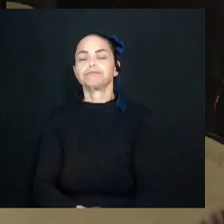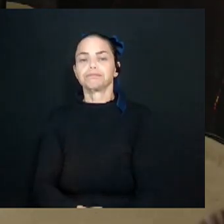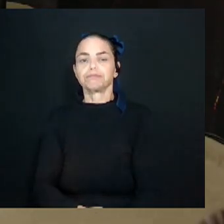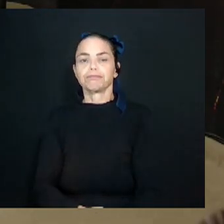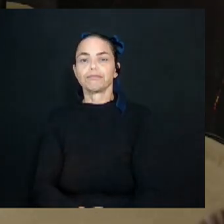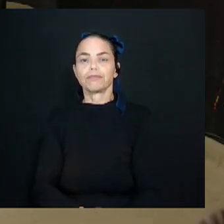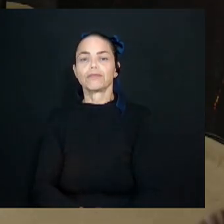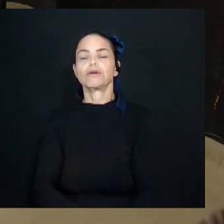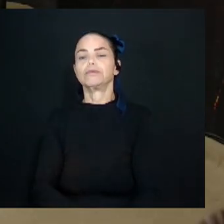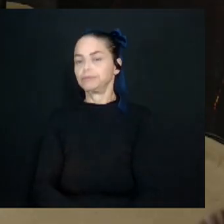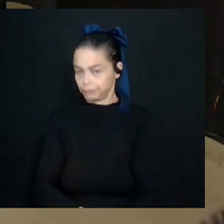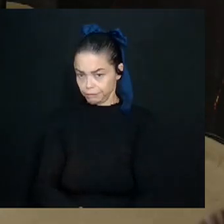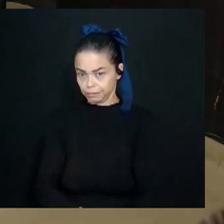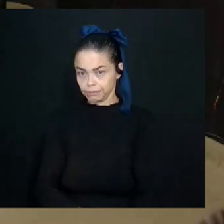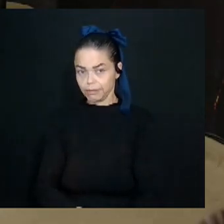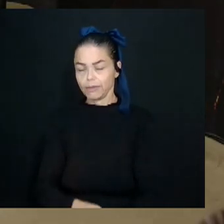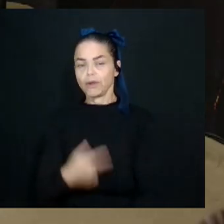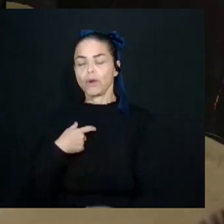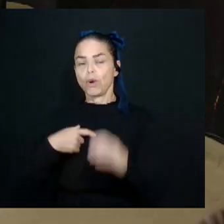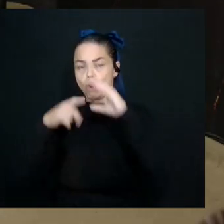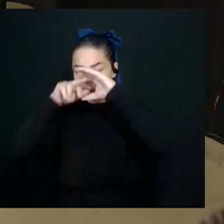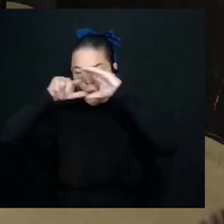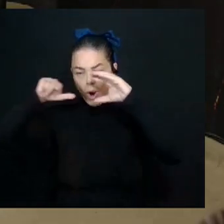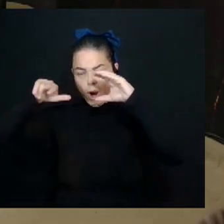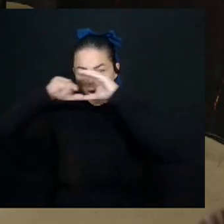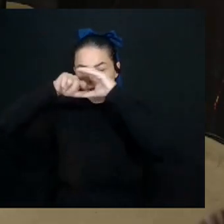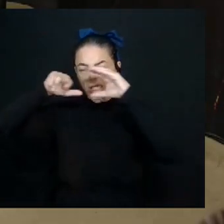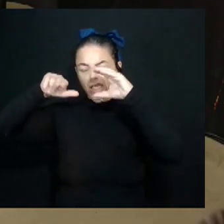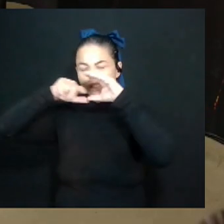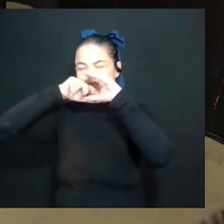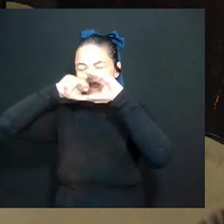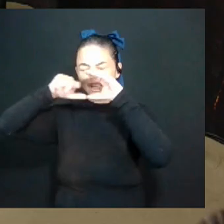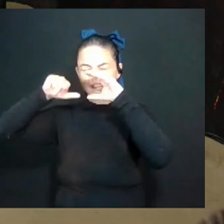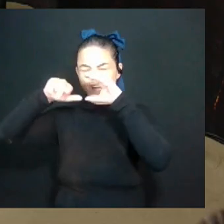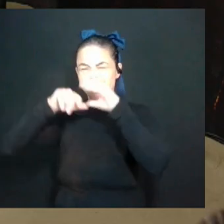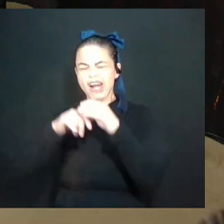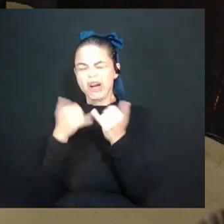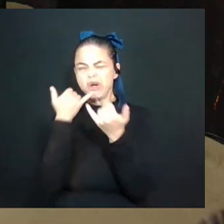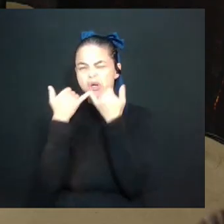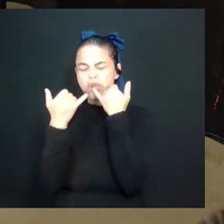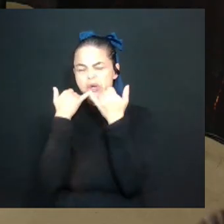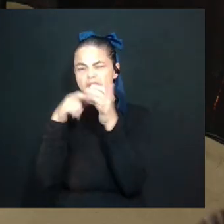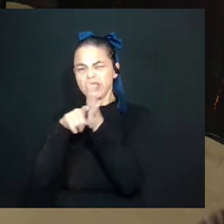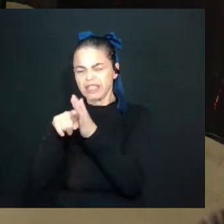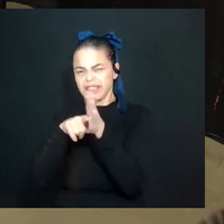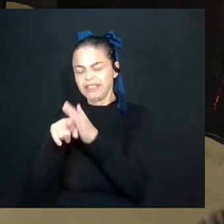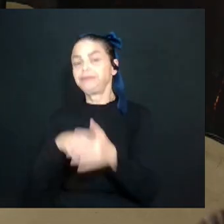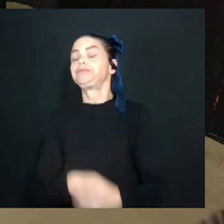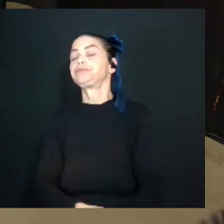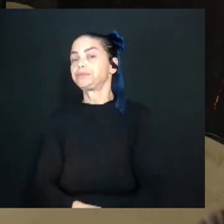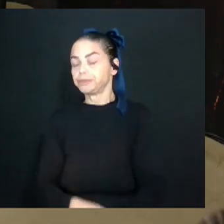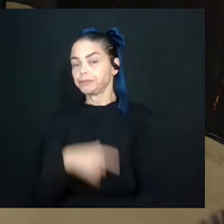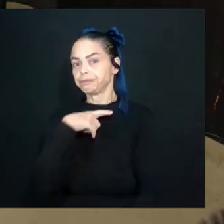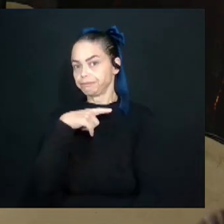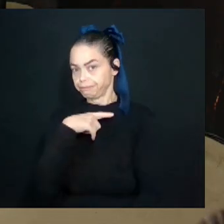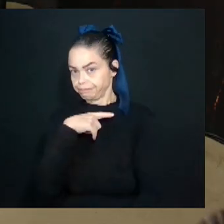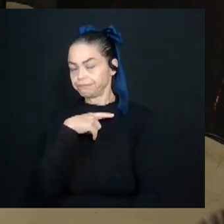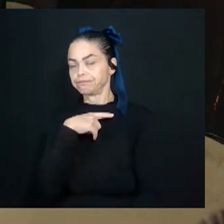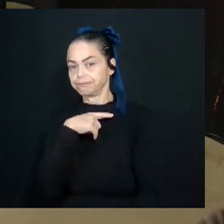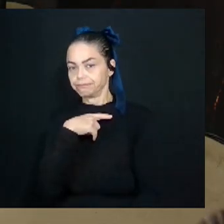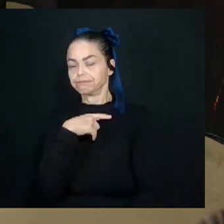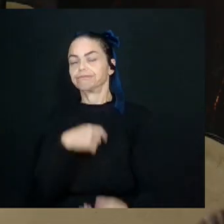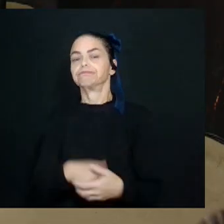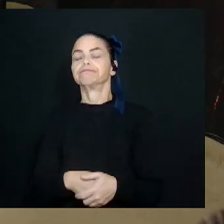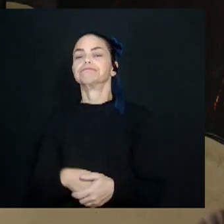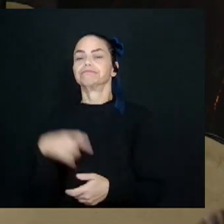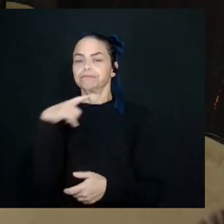crianças neurodivergentes, de acordo com informações e pesquisas que nós fizemos, elas têm uma tendência em ter,